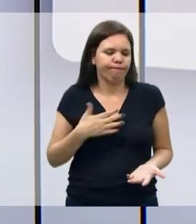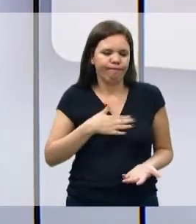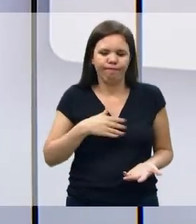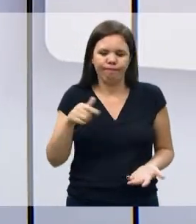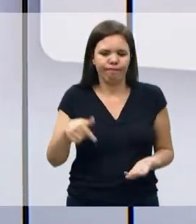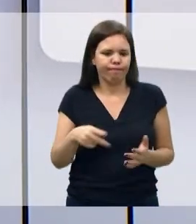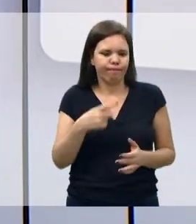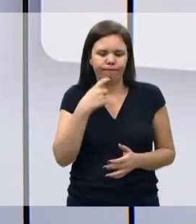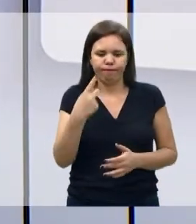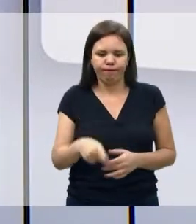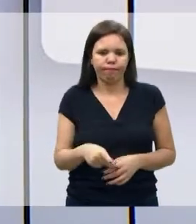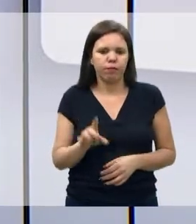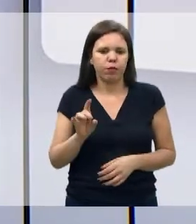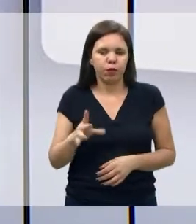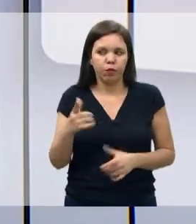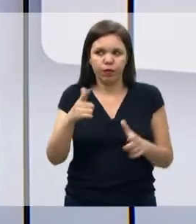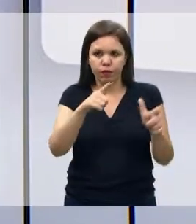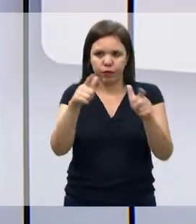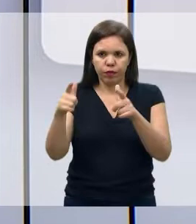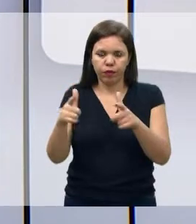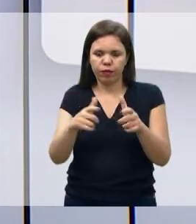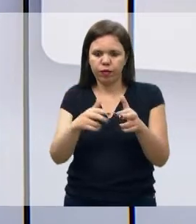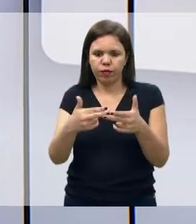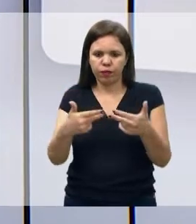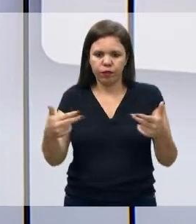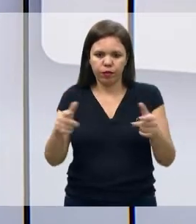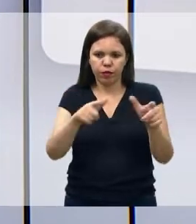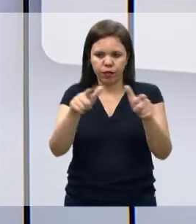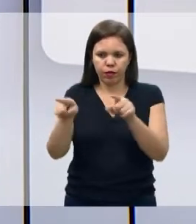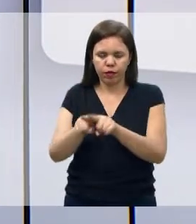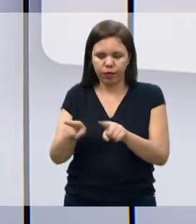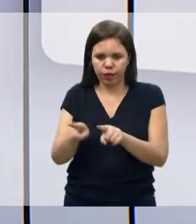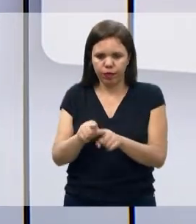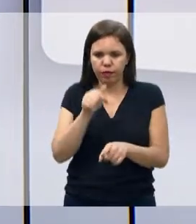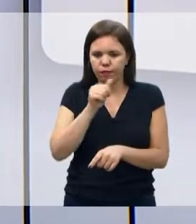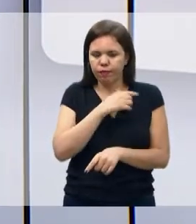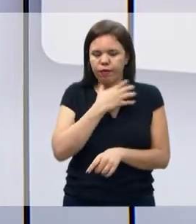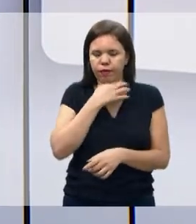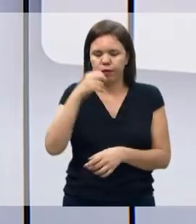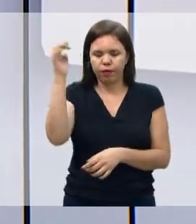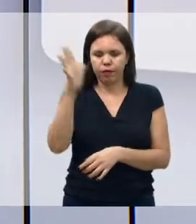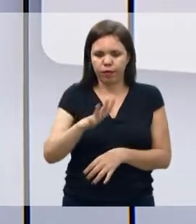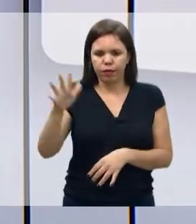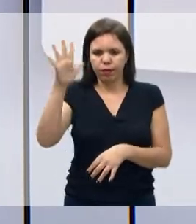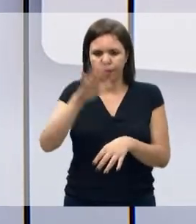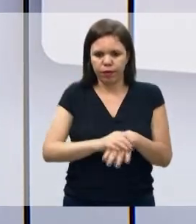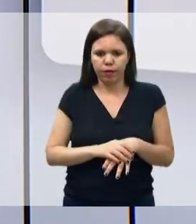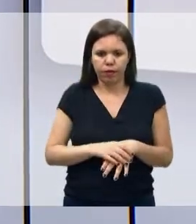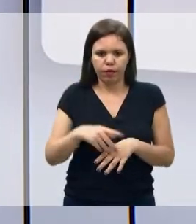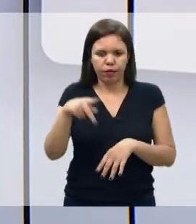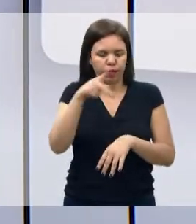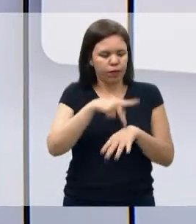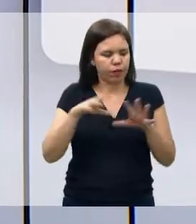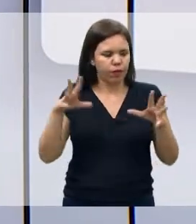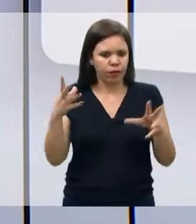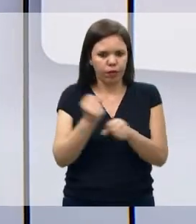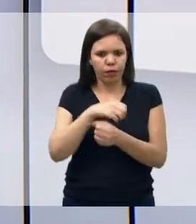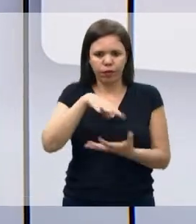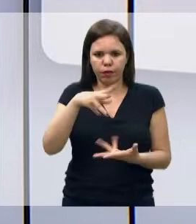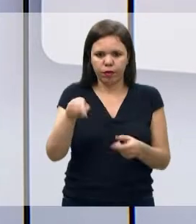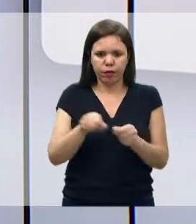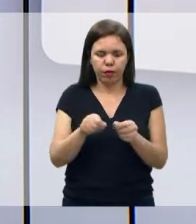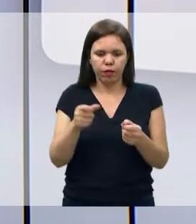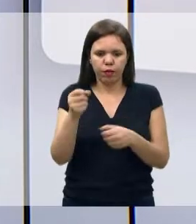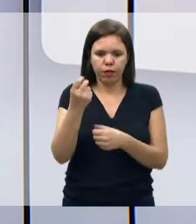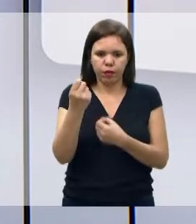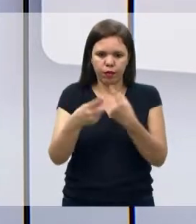de Campinas, nós sabemos disso. A crise ela é nacional e eu acho que, né, ela é mundial.